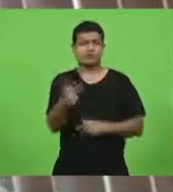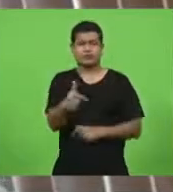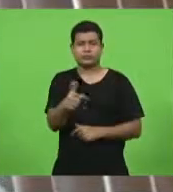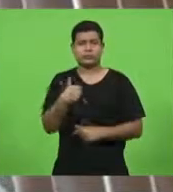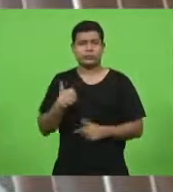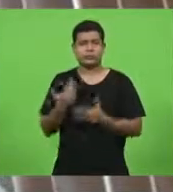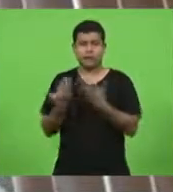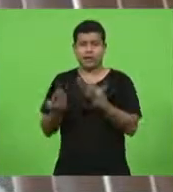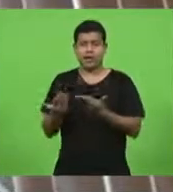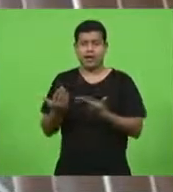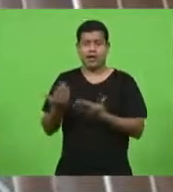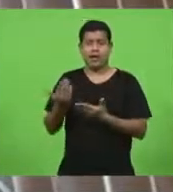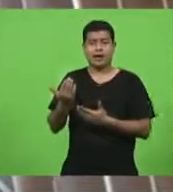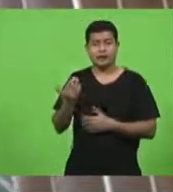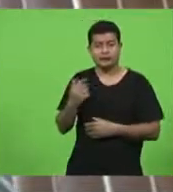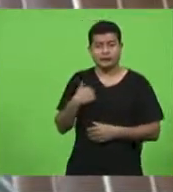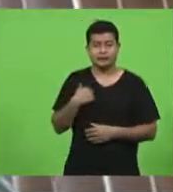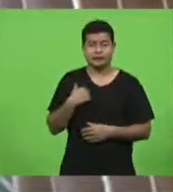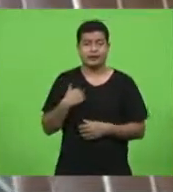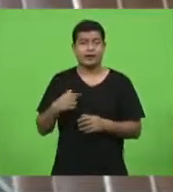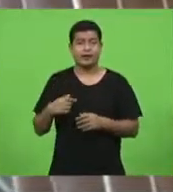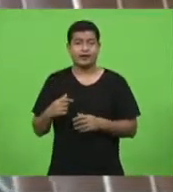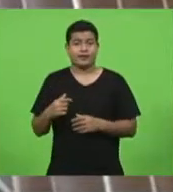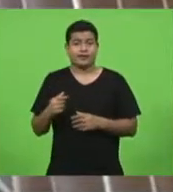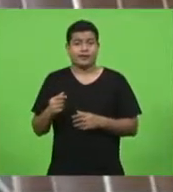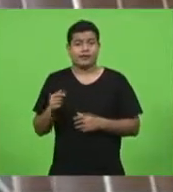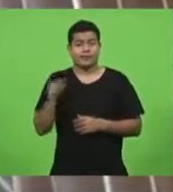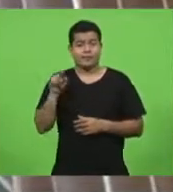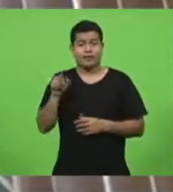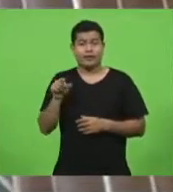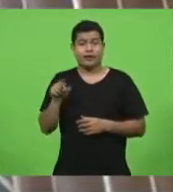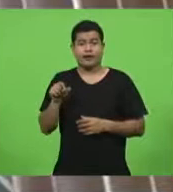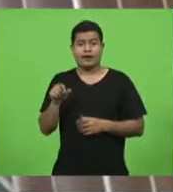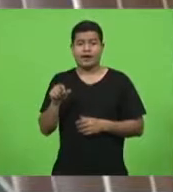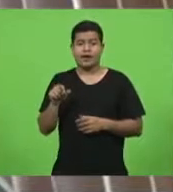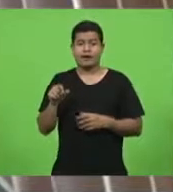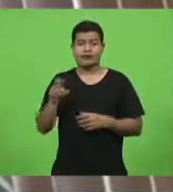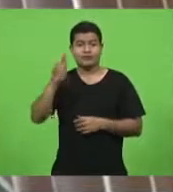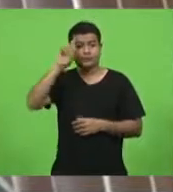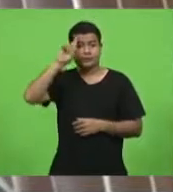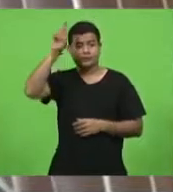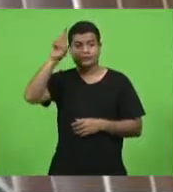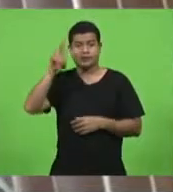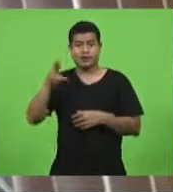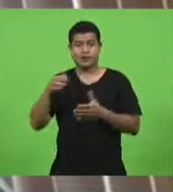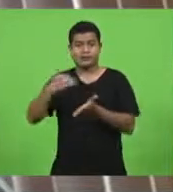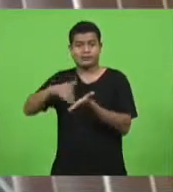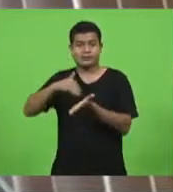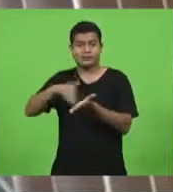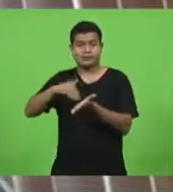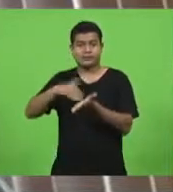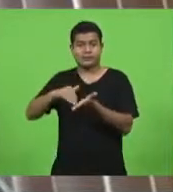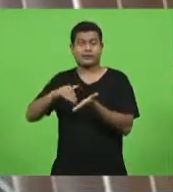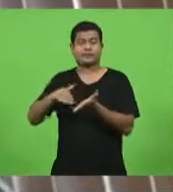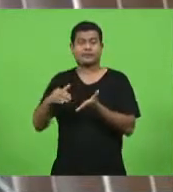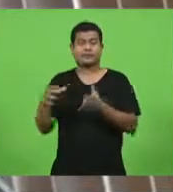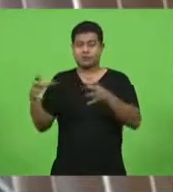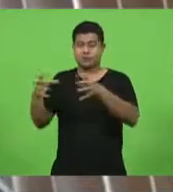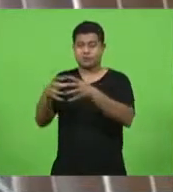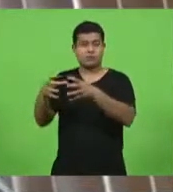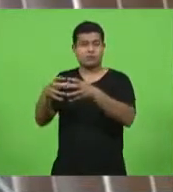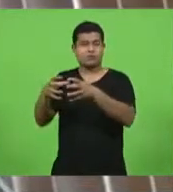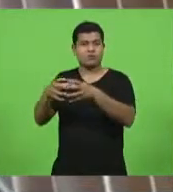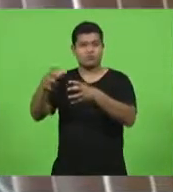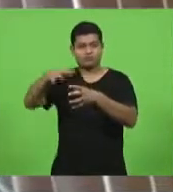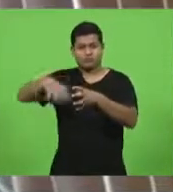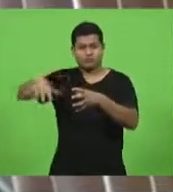dirigentes da segurança pública do Estado é quem dirigem a secretaria, é quem presidem o colegiado e é quem